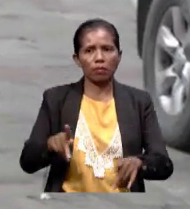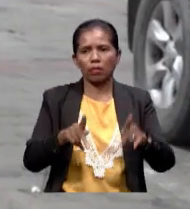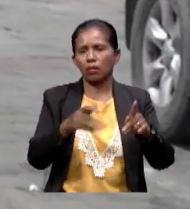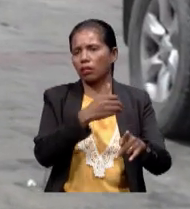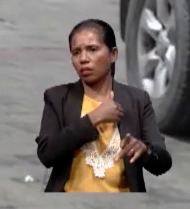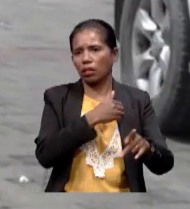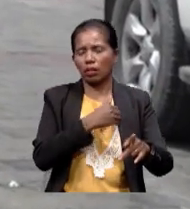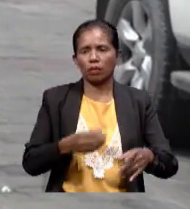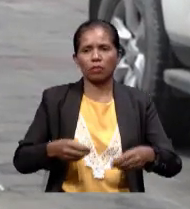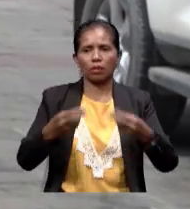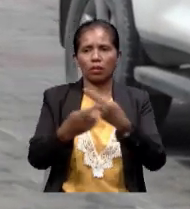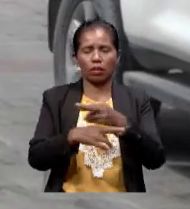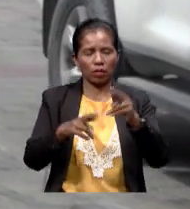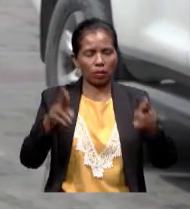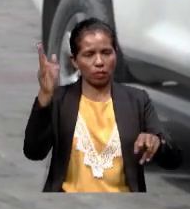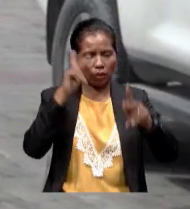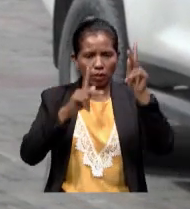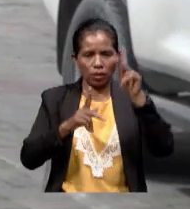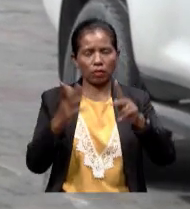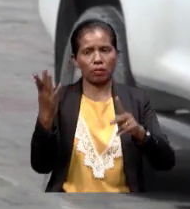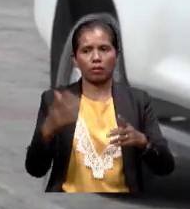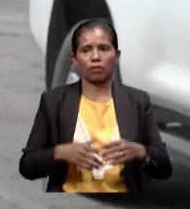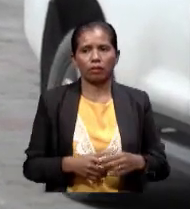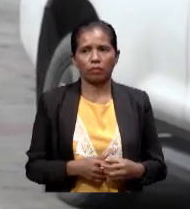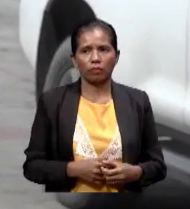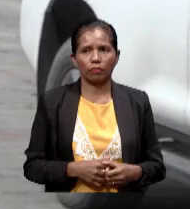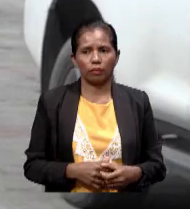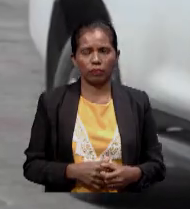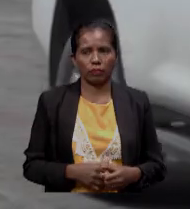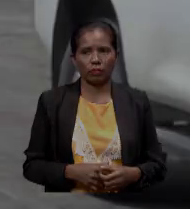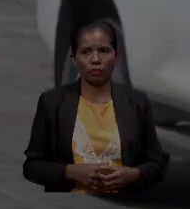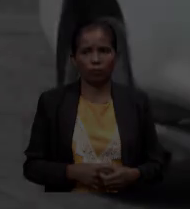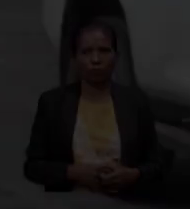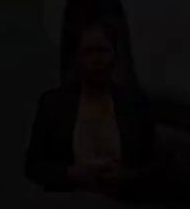pronuncia resultado ba caso refere. Felicitas Borges, Jaime dos Santos, GMN.